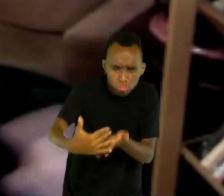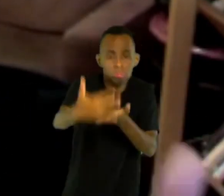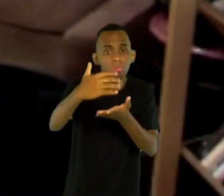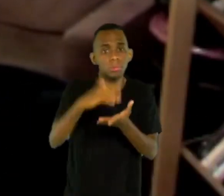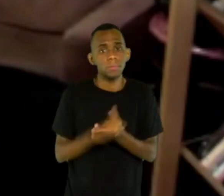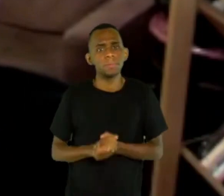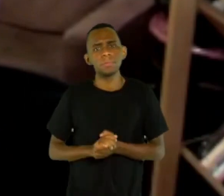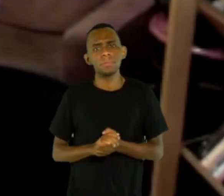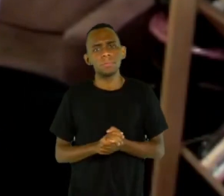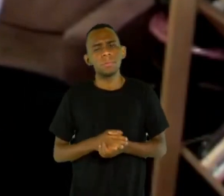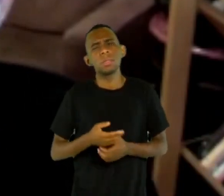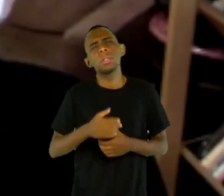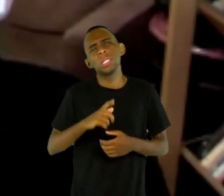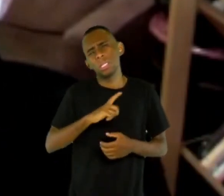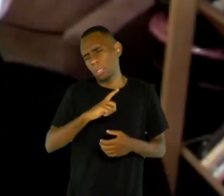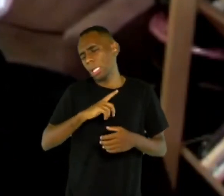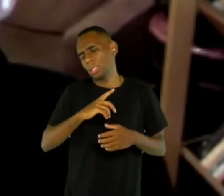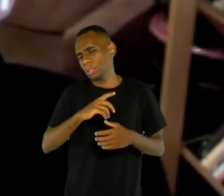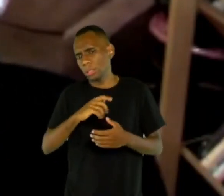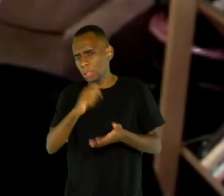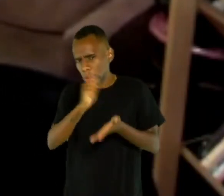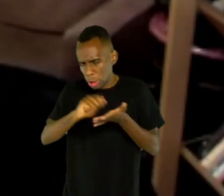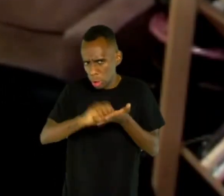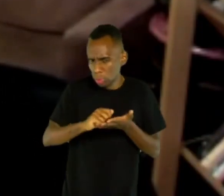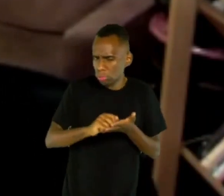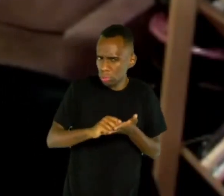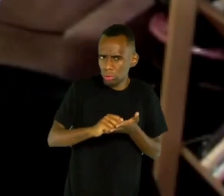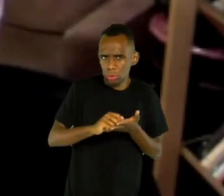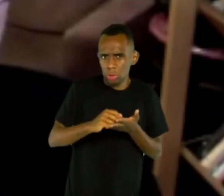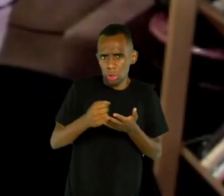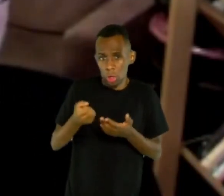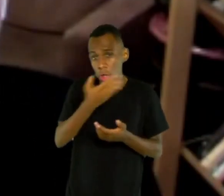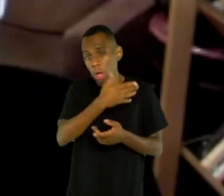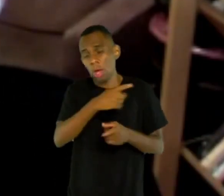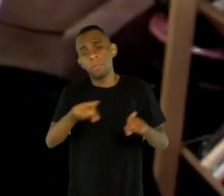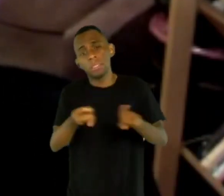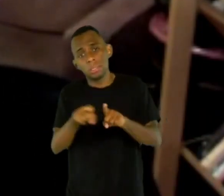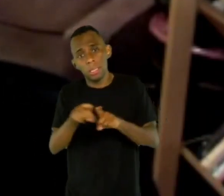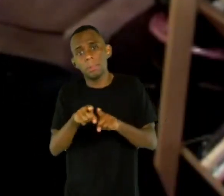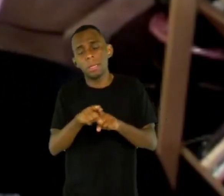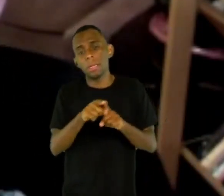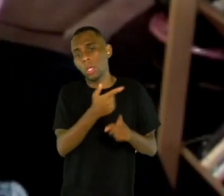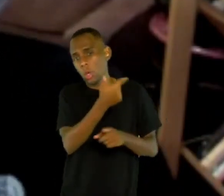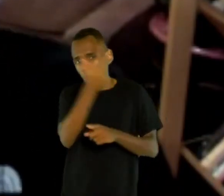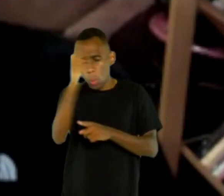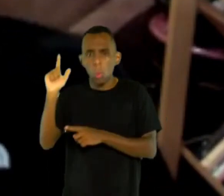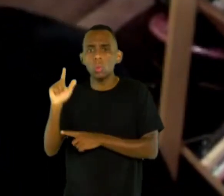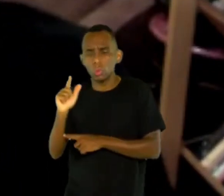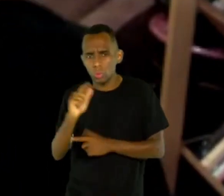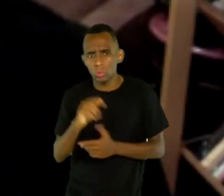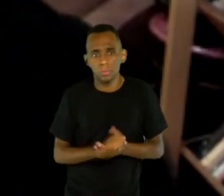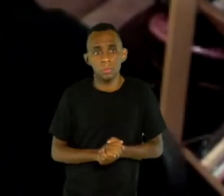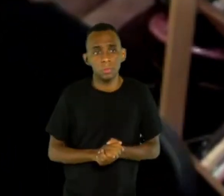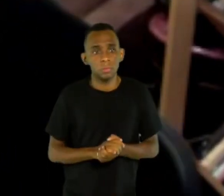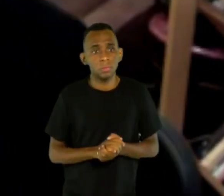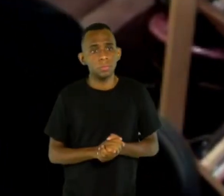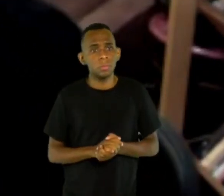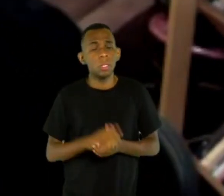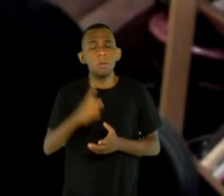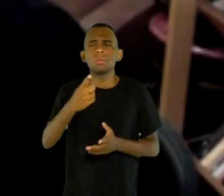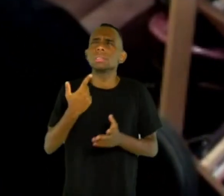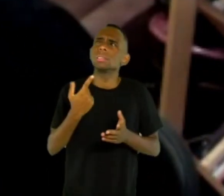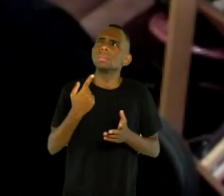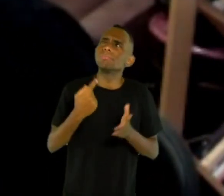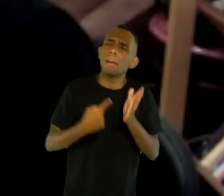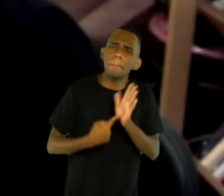reconhecidos e de autores novos também. Aliás, Itamar, você recomendou outro dia esse romance do